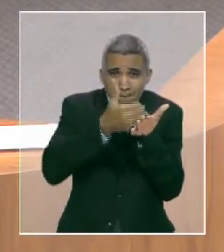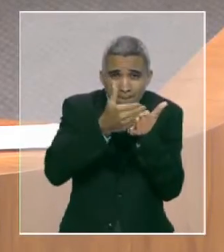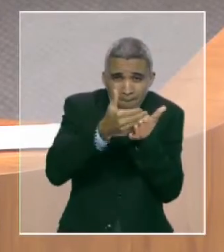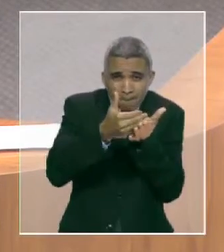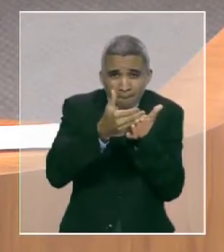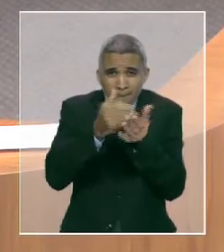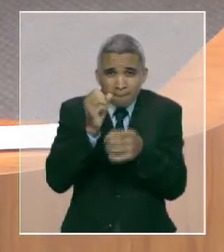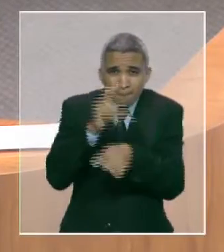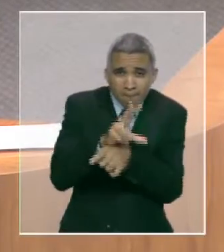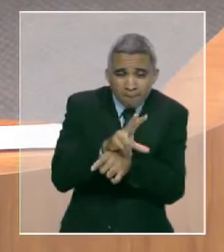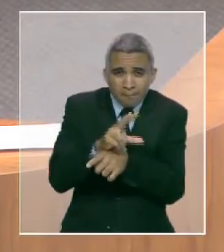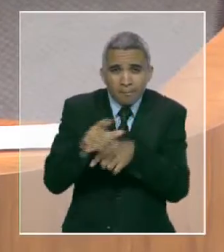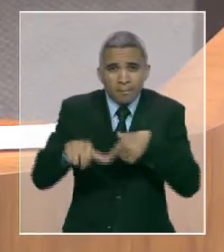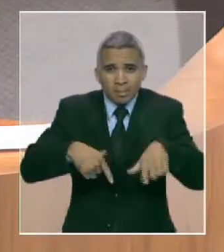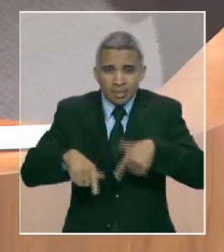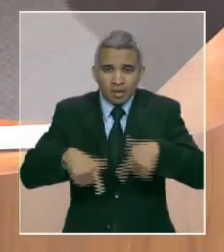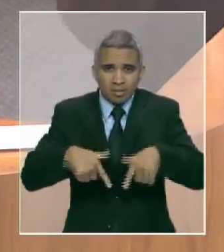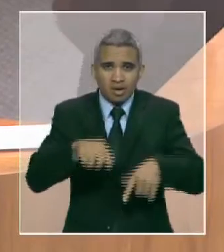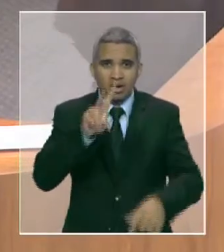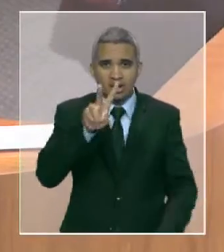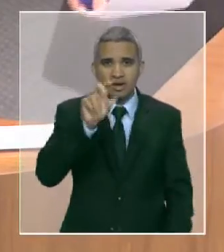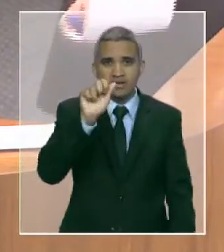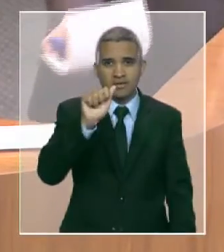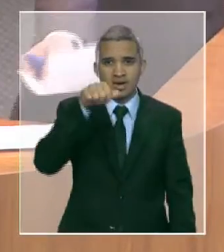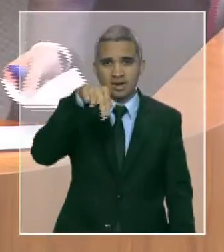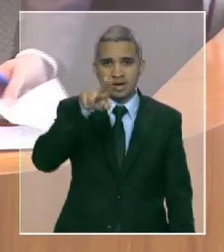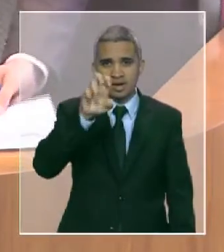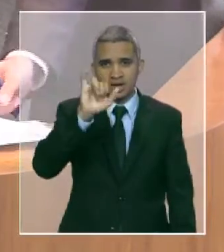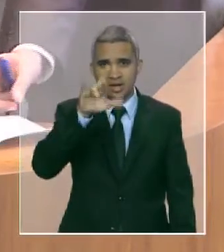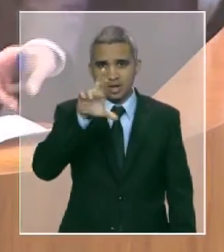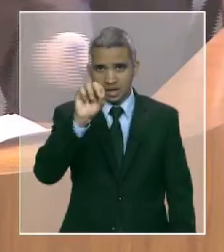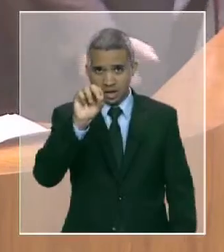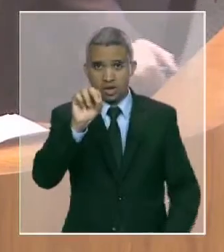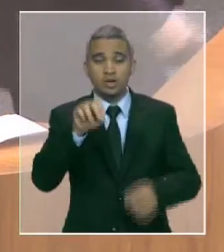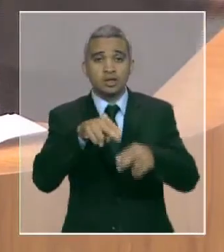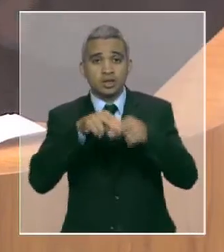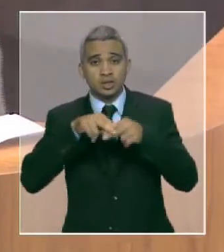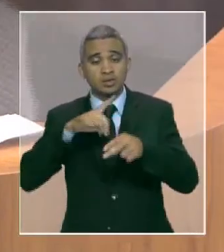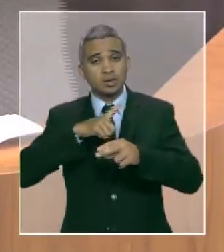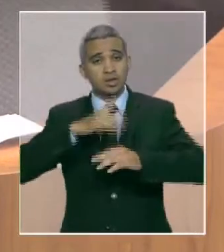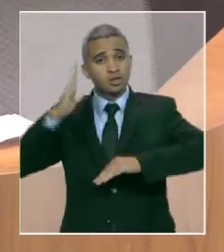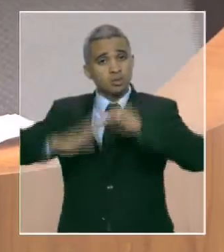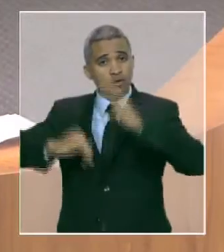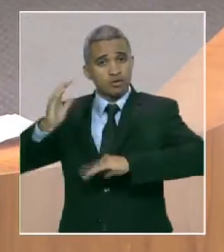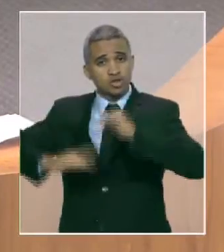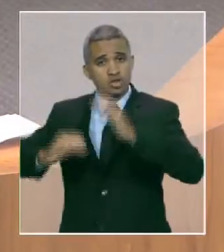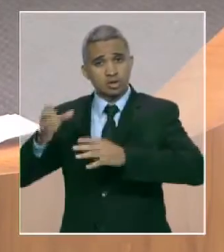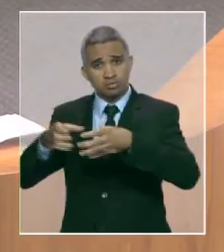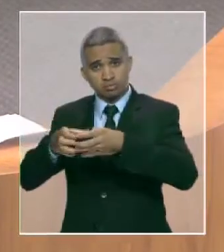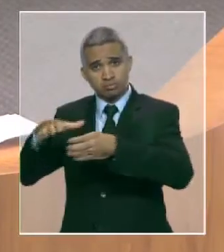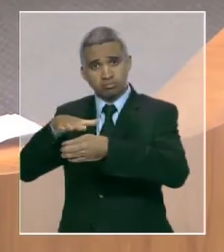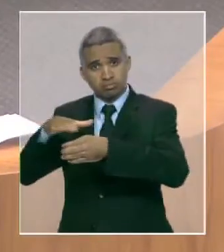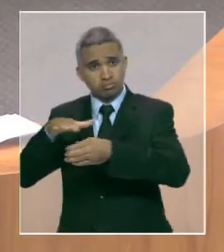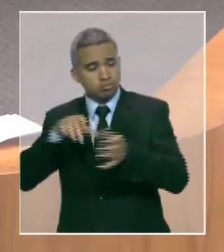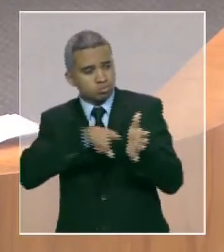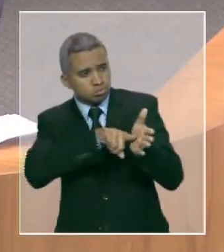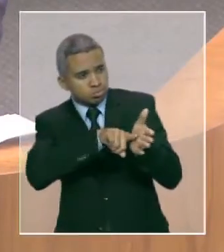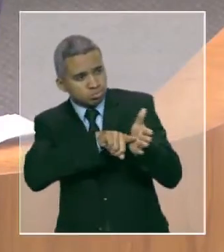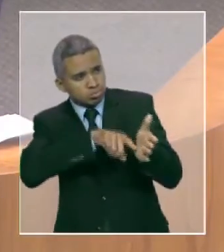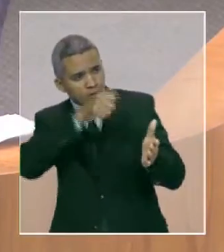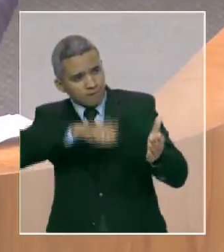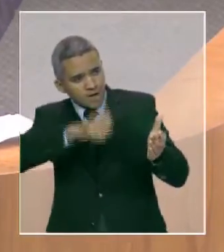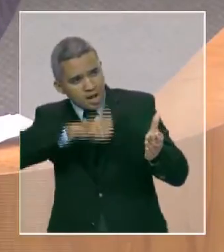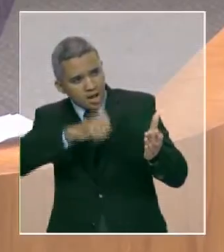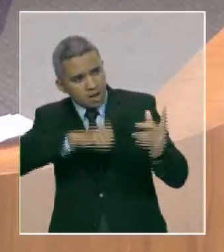vaquejada, segundo critérios aferidos por observação dos profissionais envolvidos na organização do evento. Então,